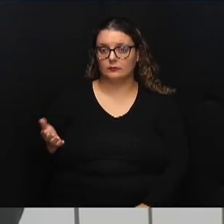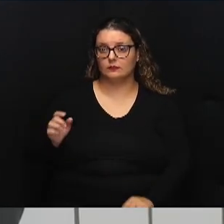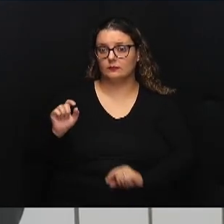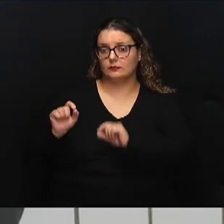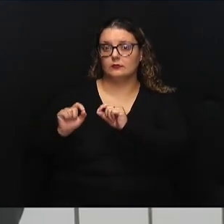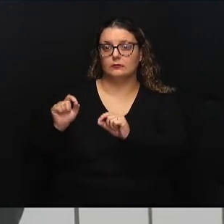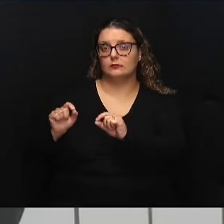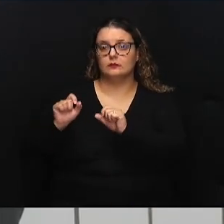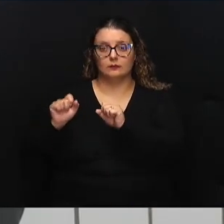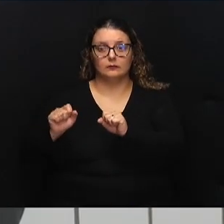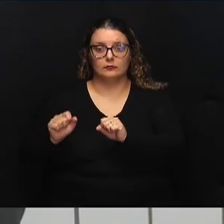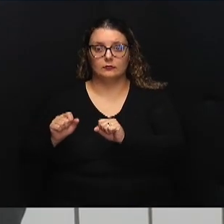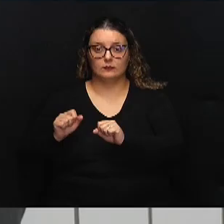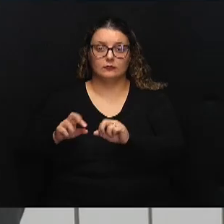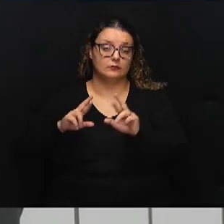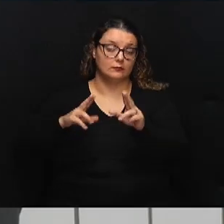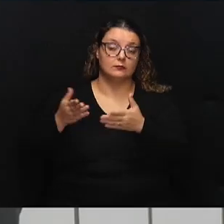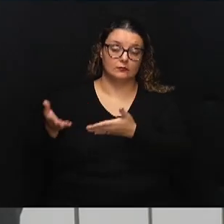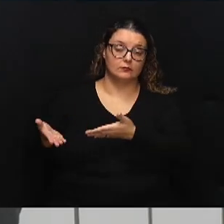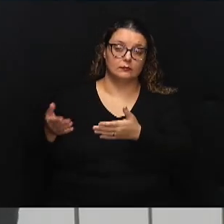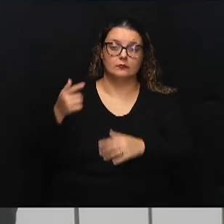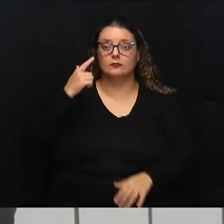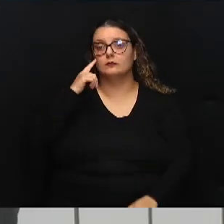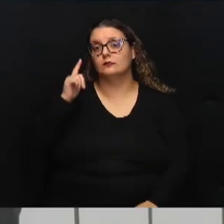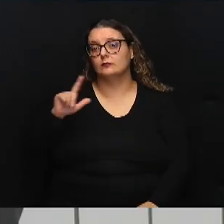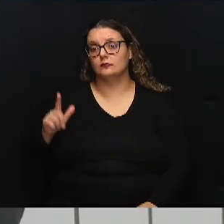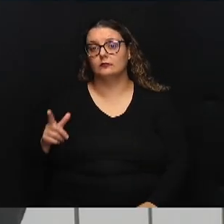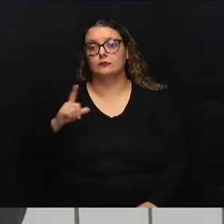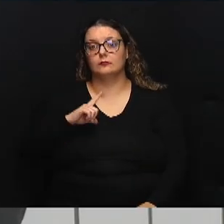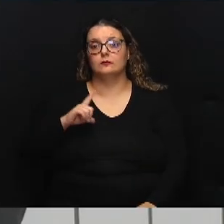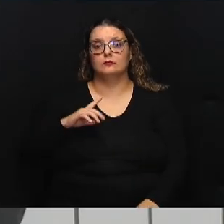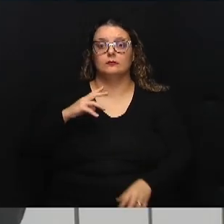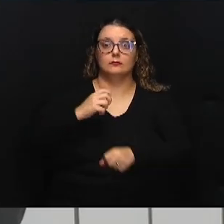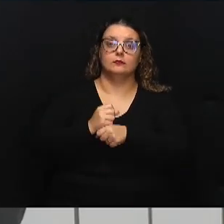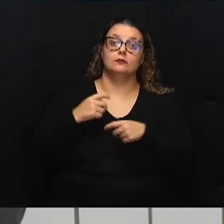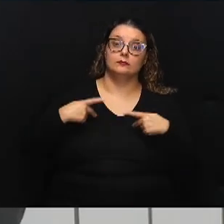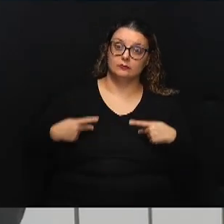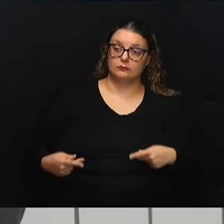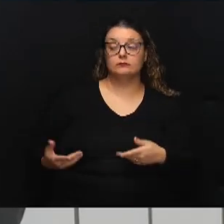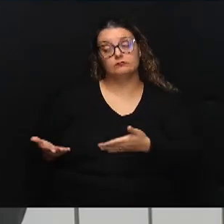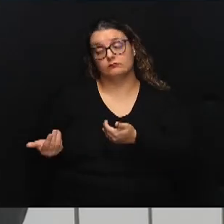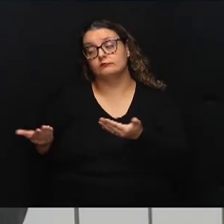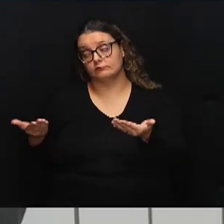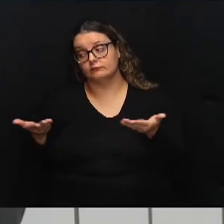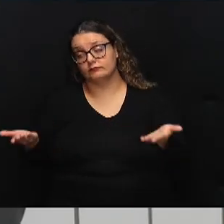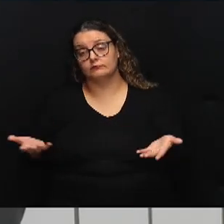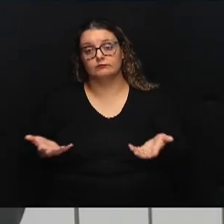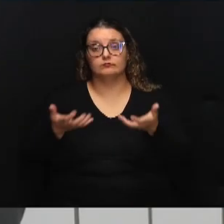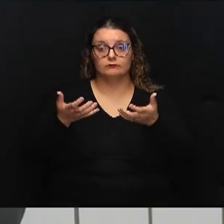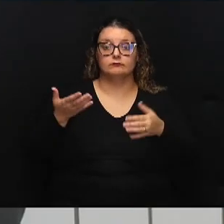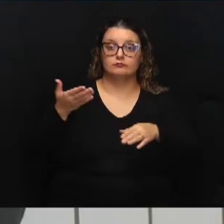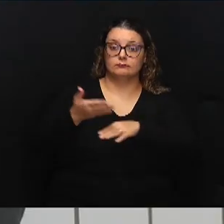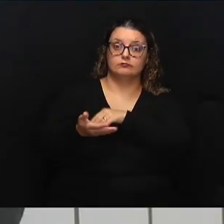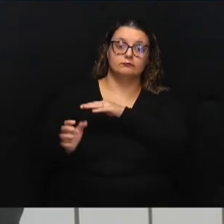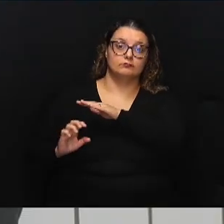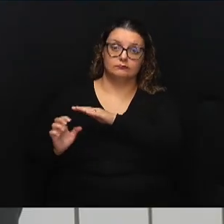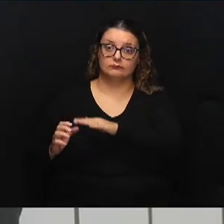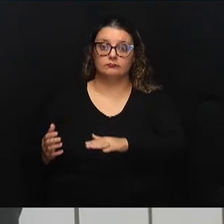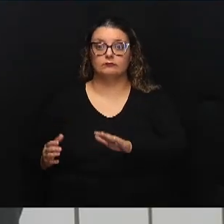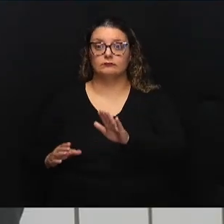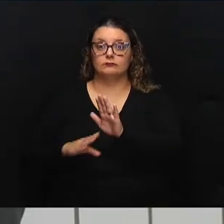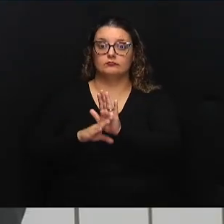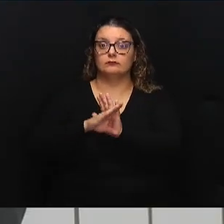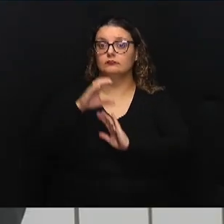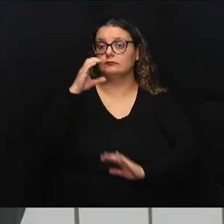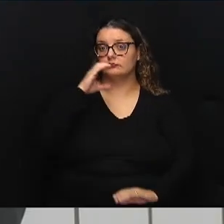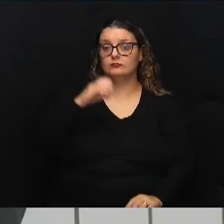o que pode esperar, né? E logicamente tem toda a postura dos jovens hoje, né? Que eles querem entrar na empresa e subirem rápido,